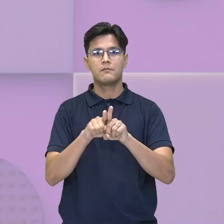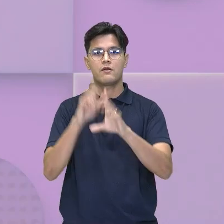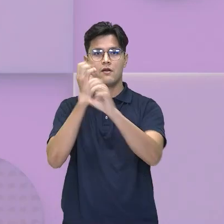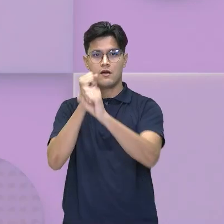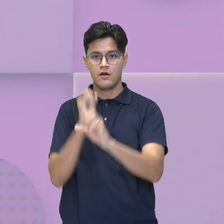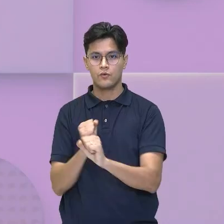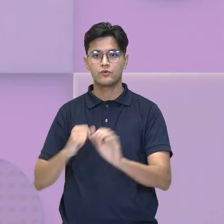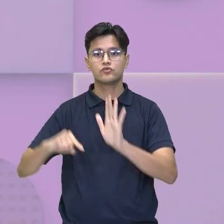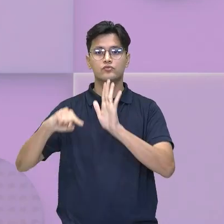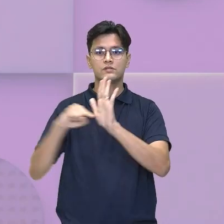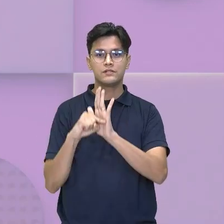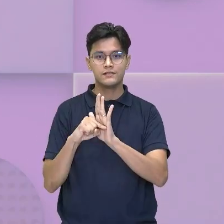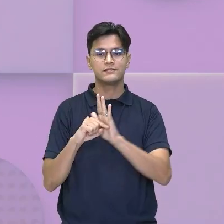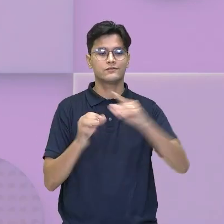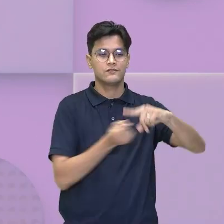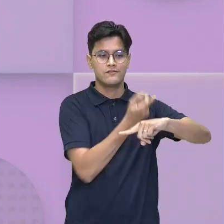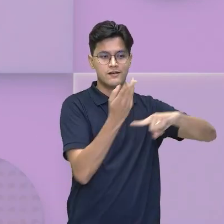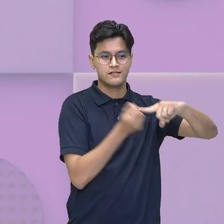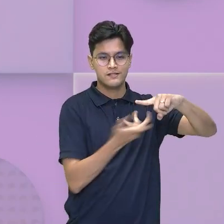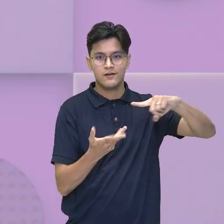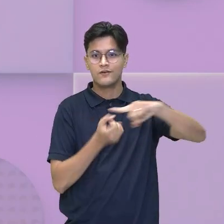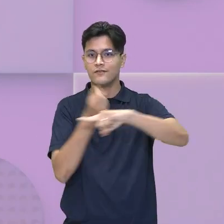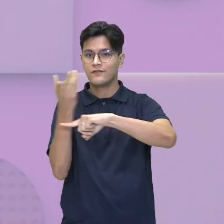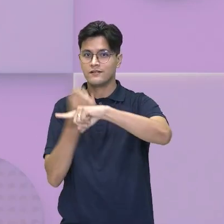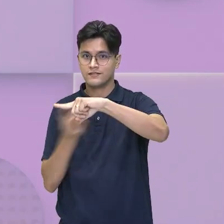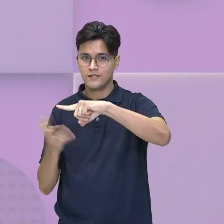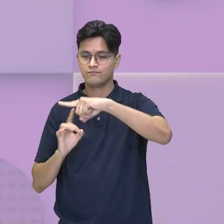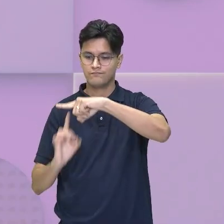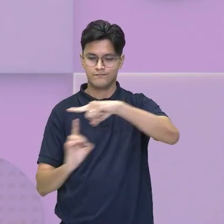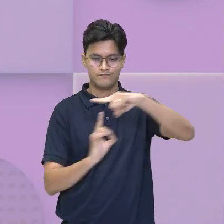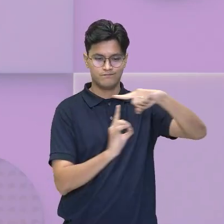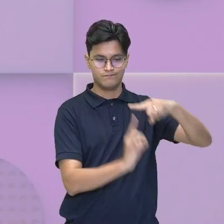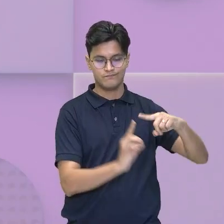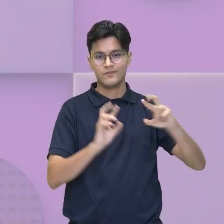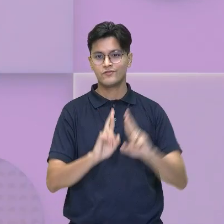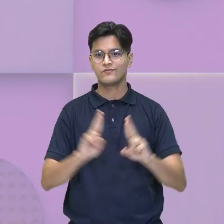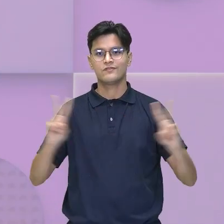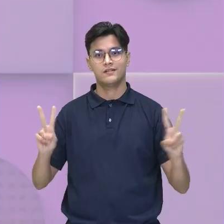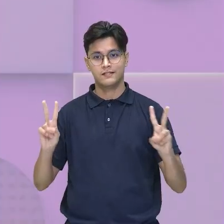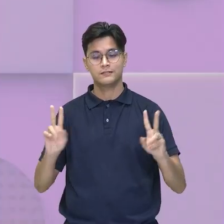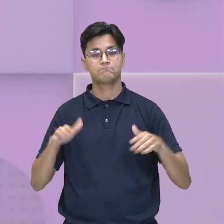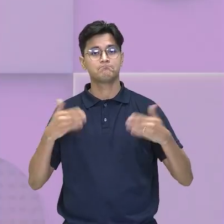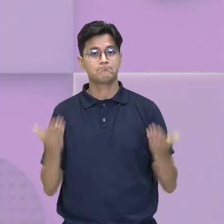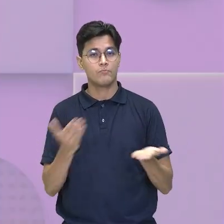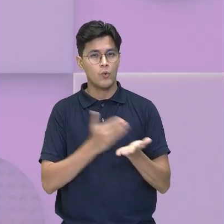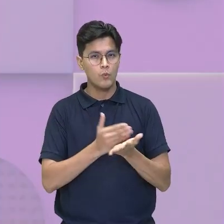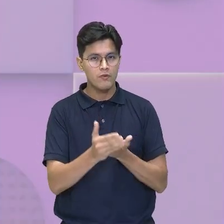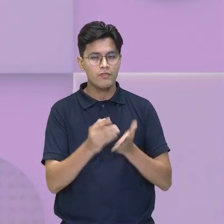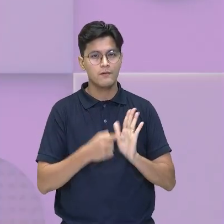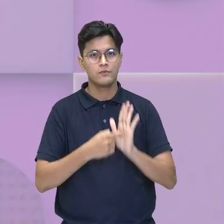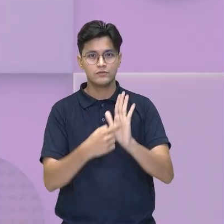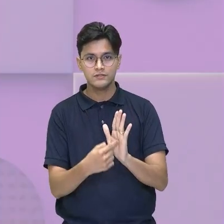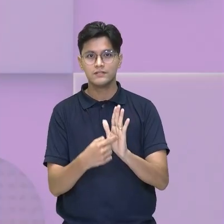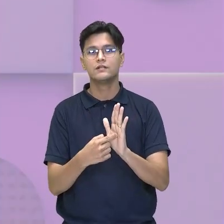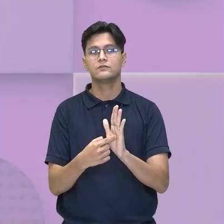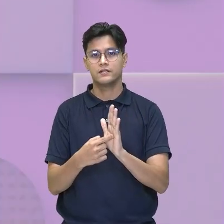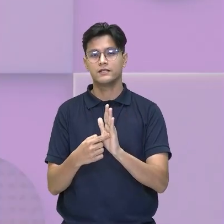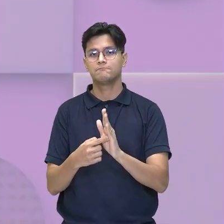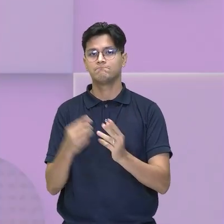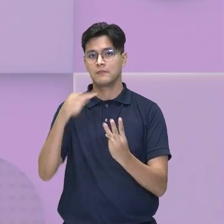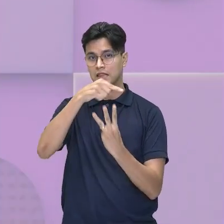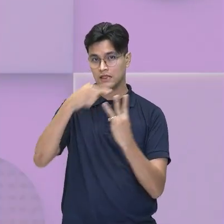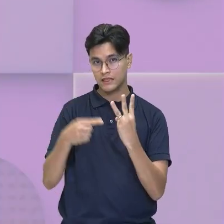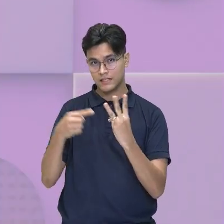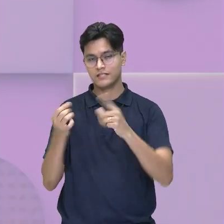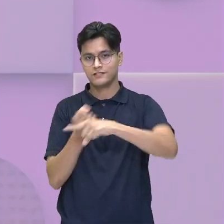denominadores diferentes, né? Então vamos iniciar aí mostrando 3 frações com seus denominadores diferentes para a